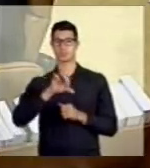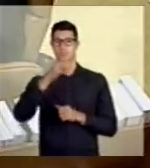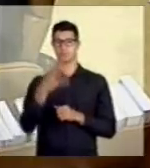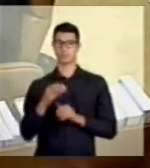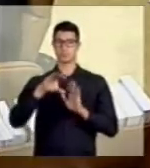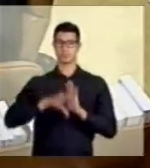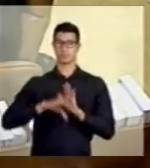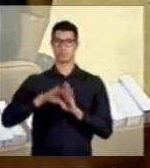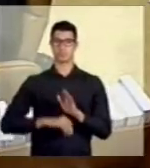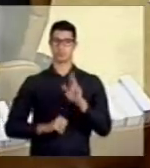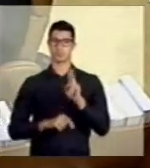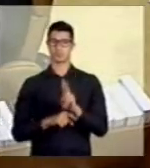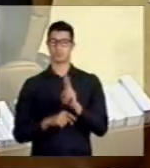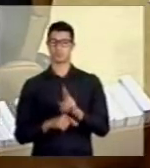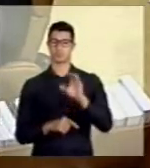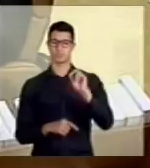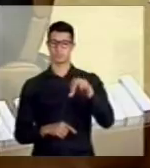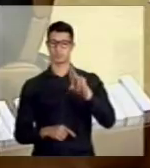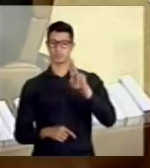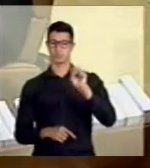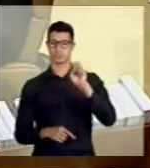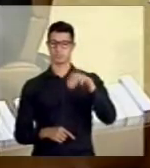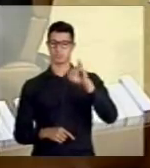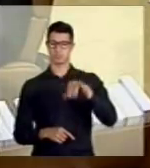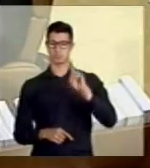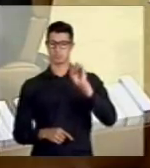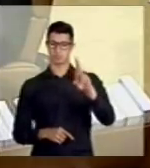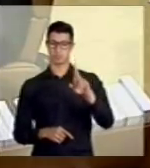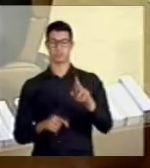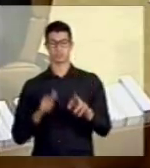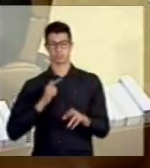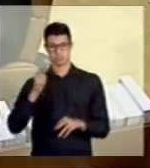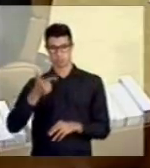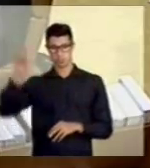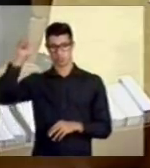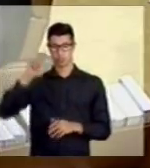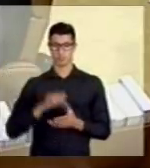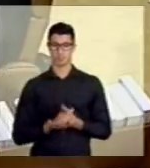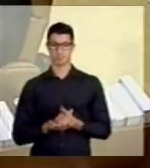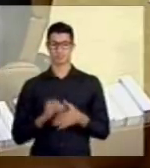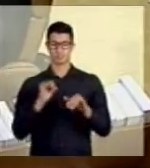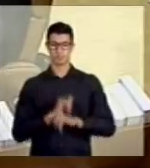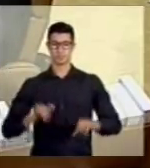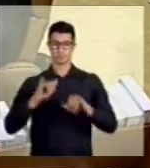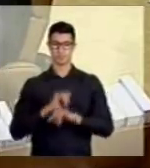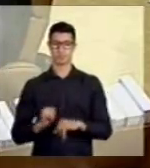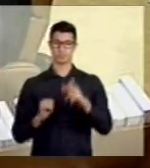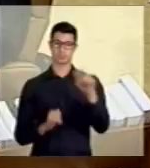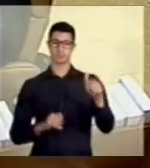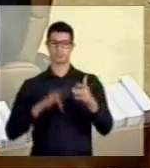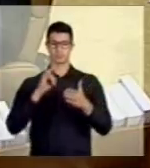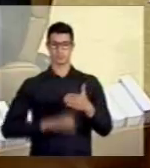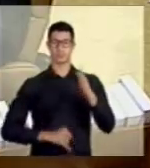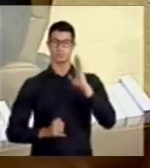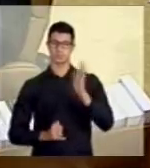do Código de Defesa do Consumidor. Há outras manifestações, outros documentos que